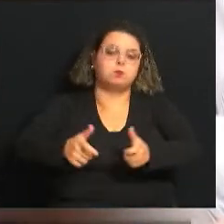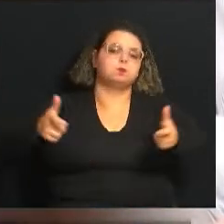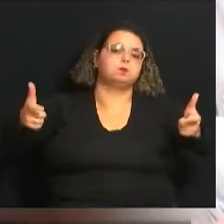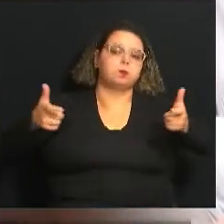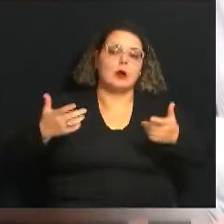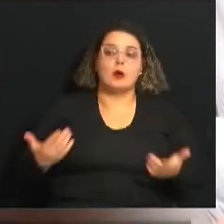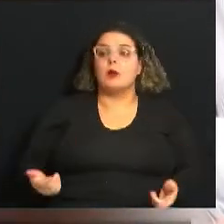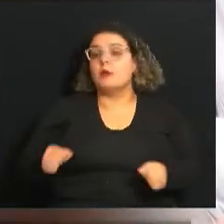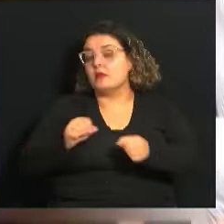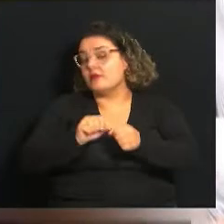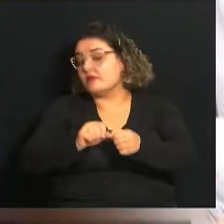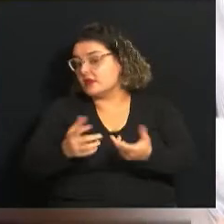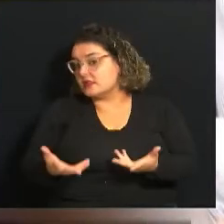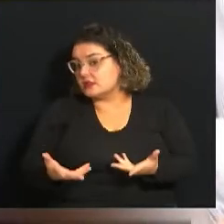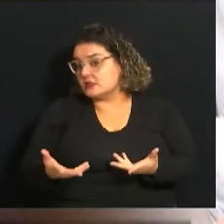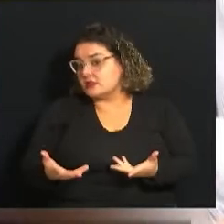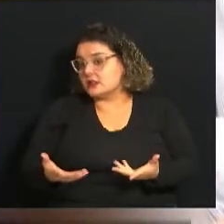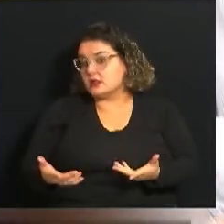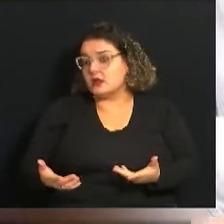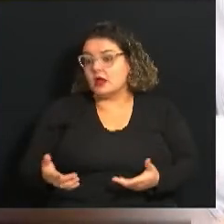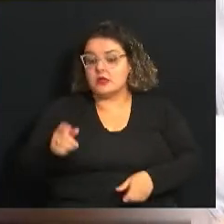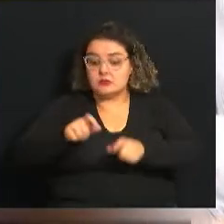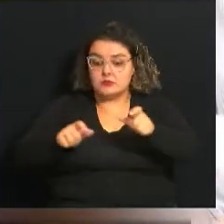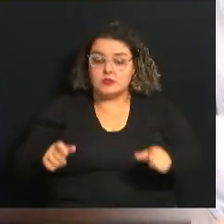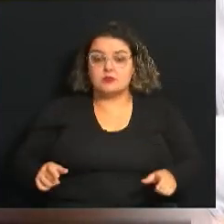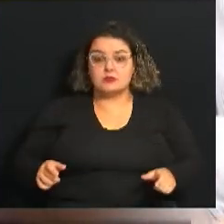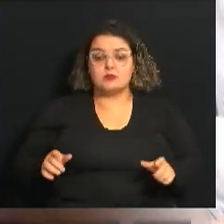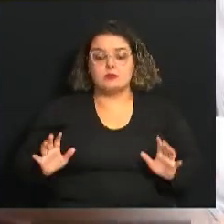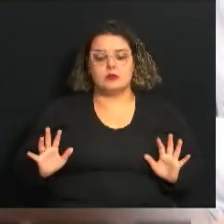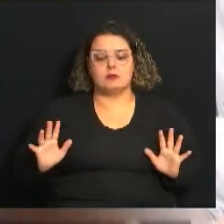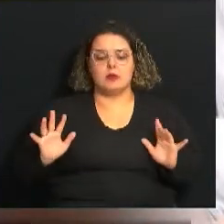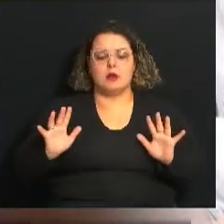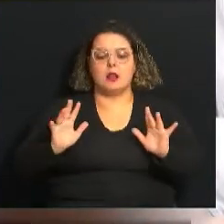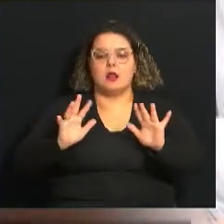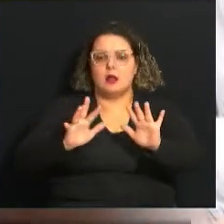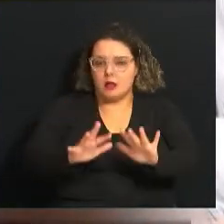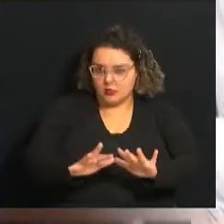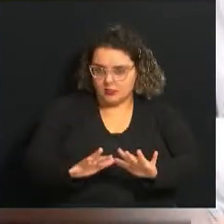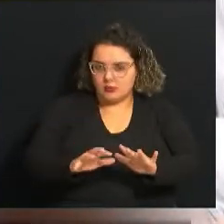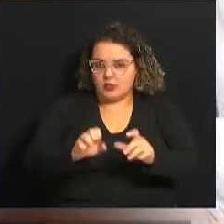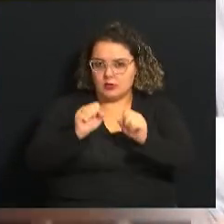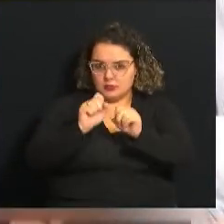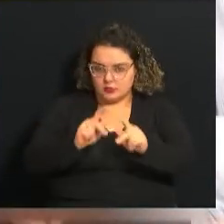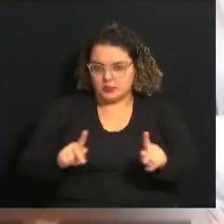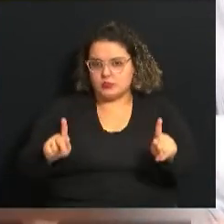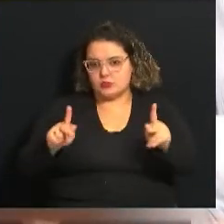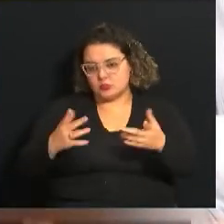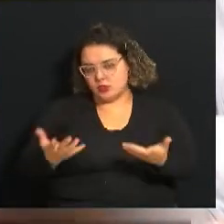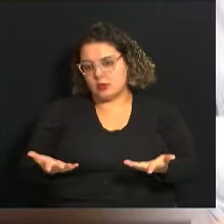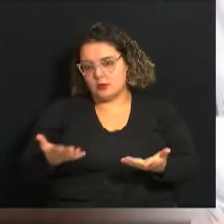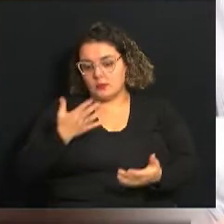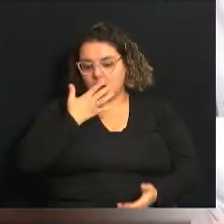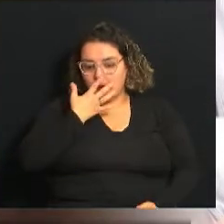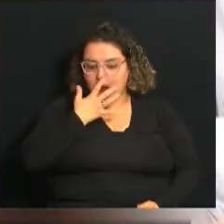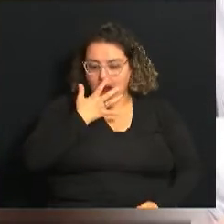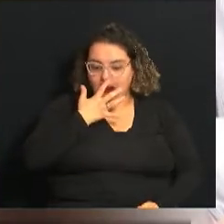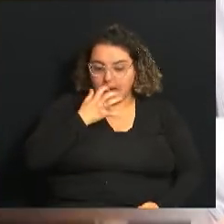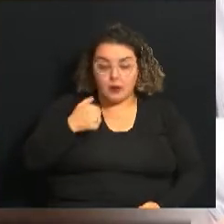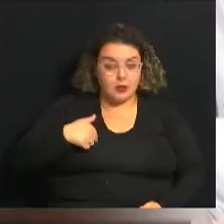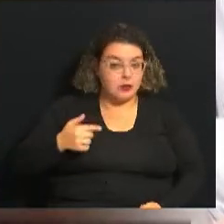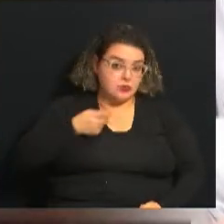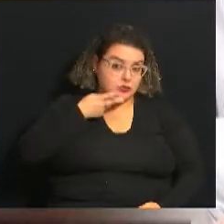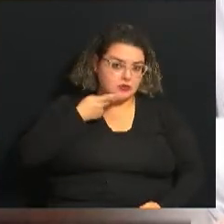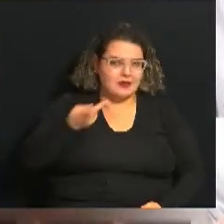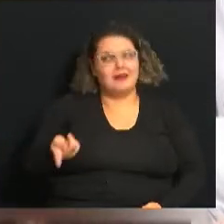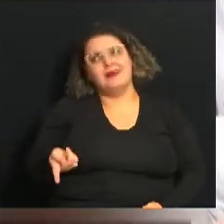para fazer o convencimento dessas pessoas que estão ali a ir para o shopping. Porque, como eu disse aqui, muitas pessoas, será que